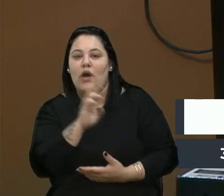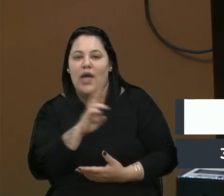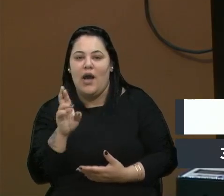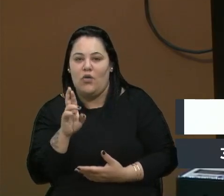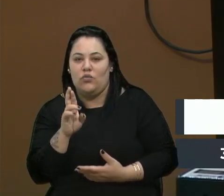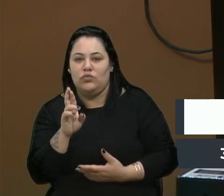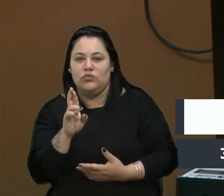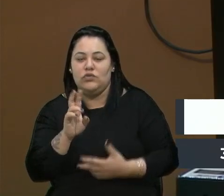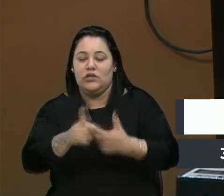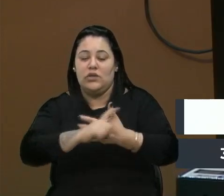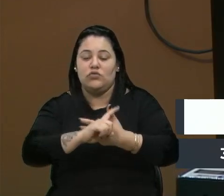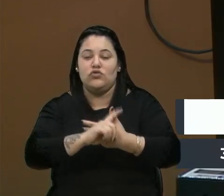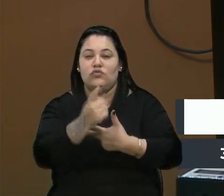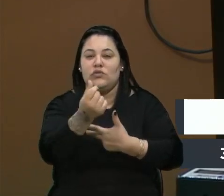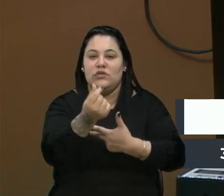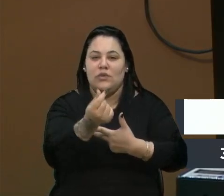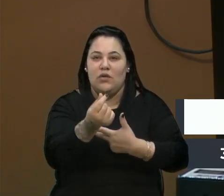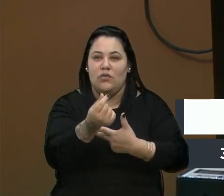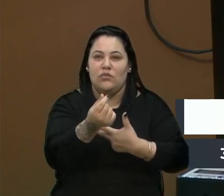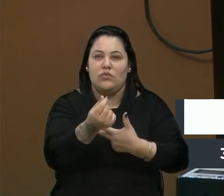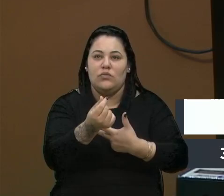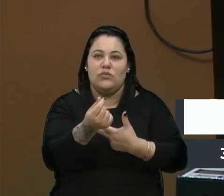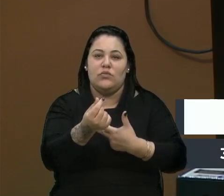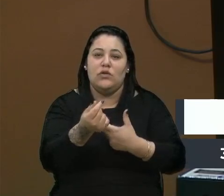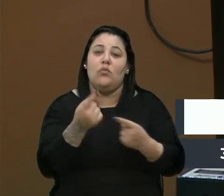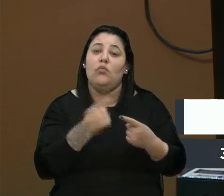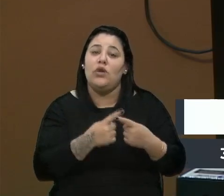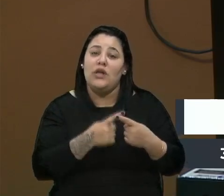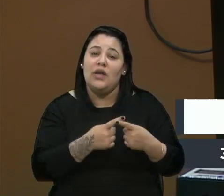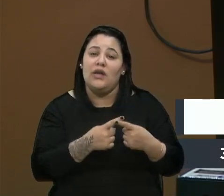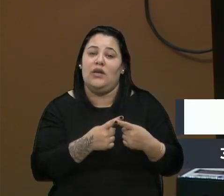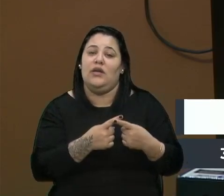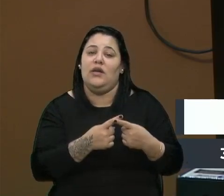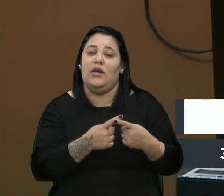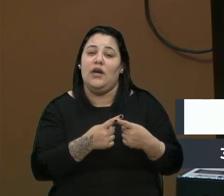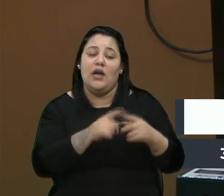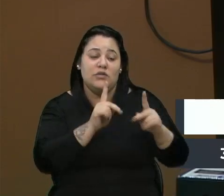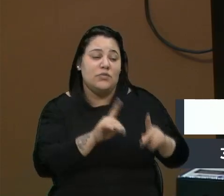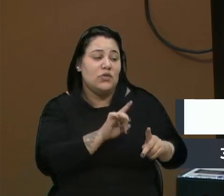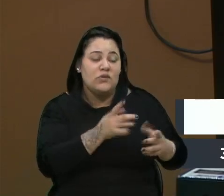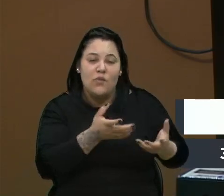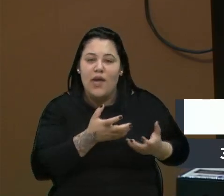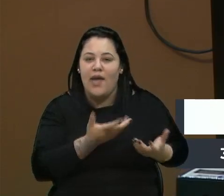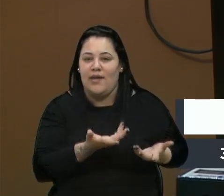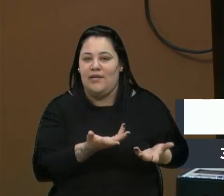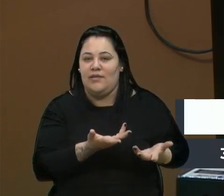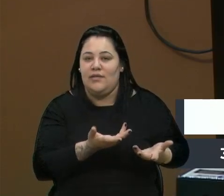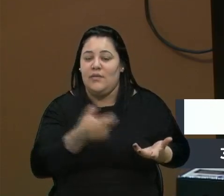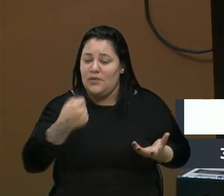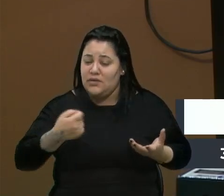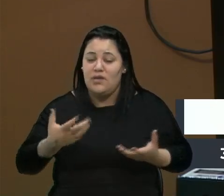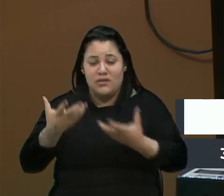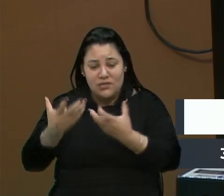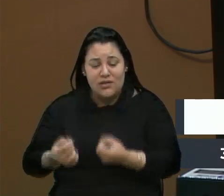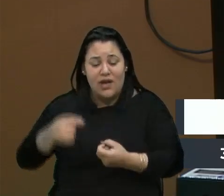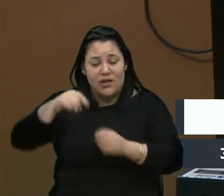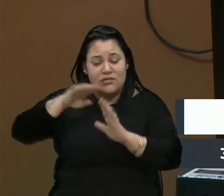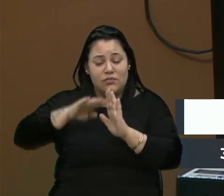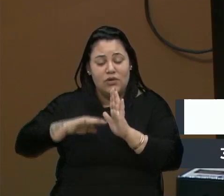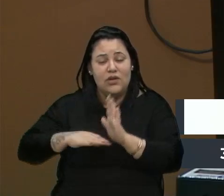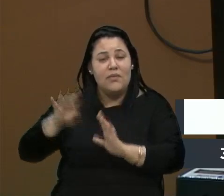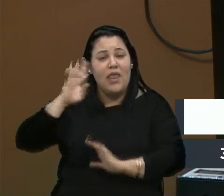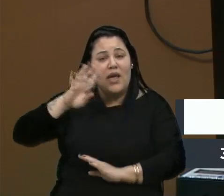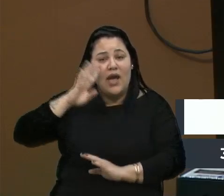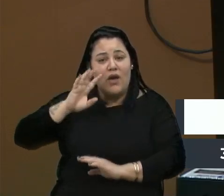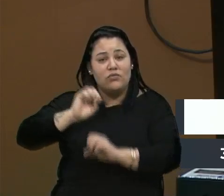Executivo Municipal. Então o porquê não fazer e aderir a este projeto, a este programa tão bacana, este software,